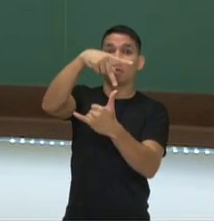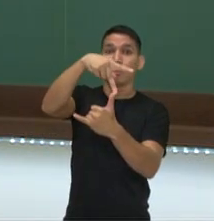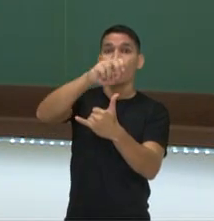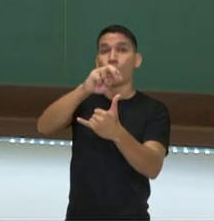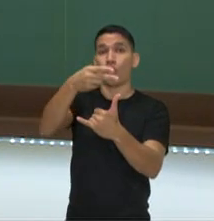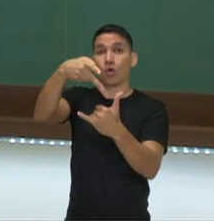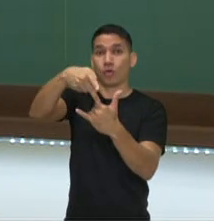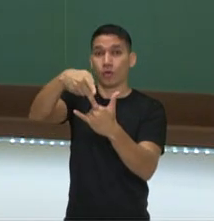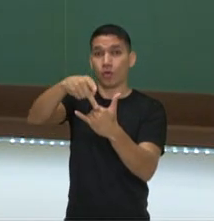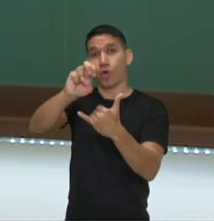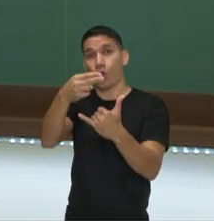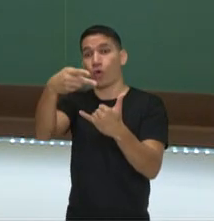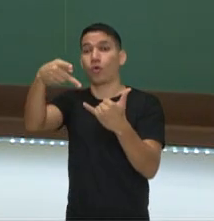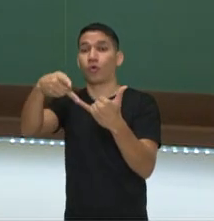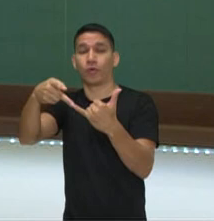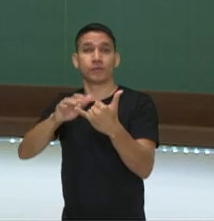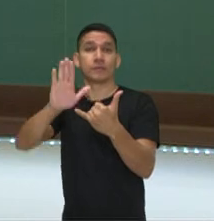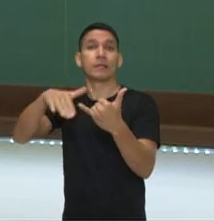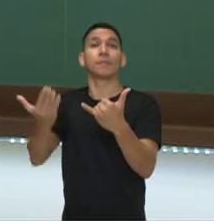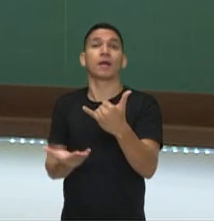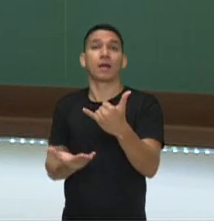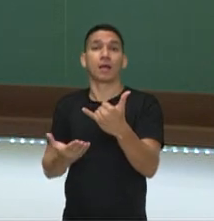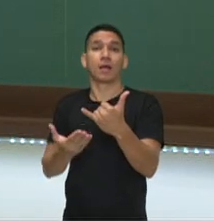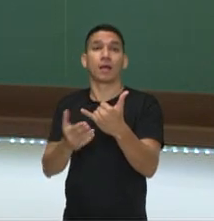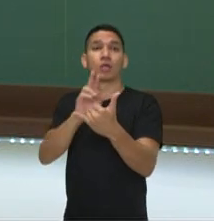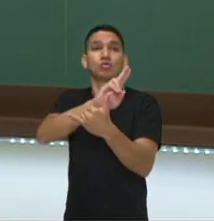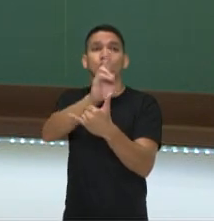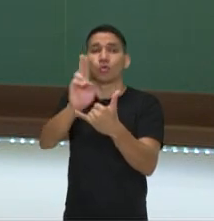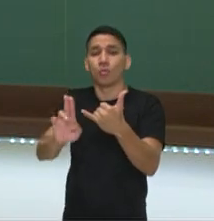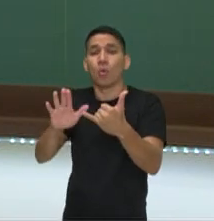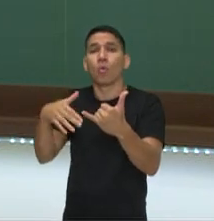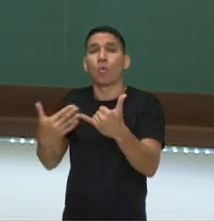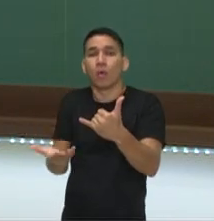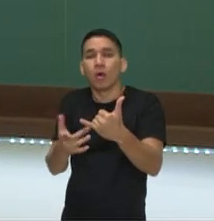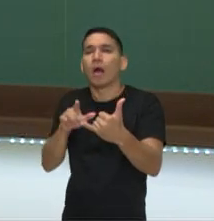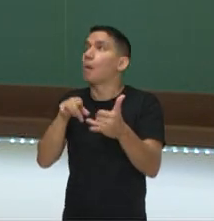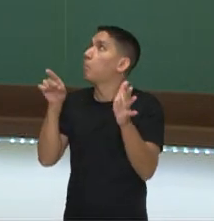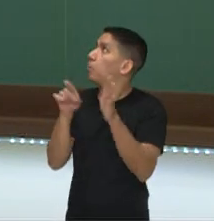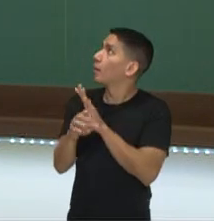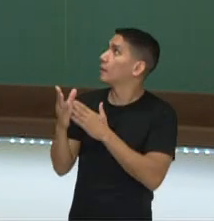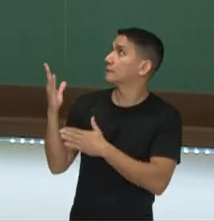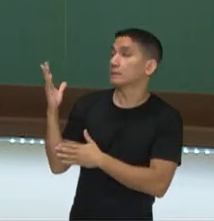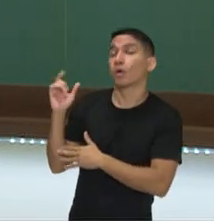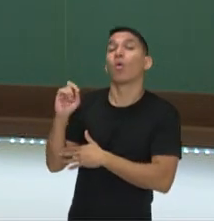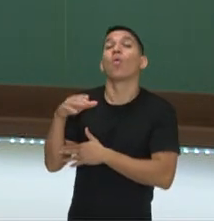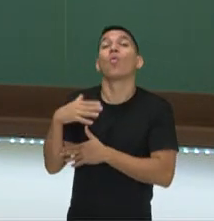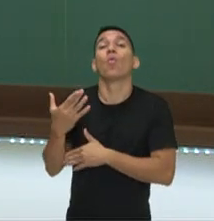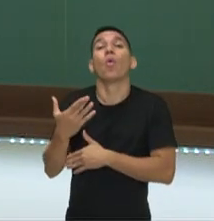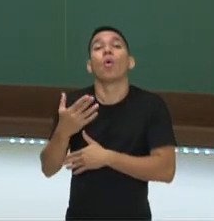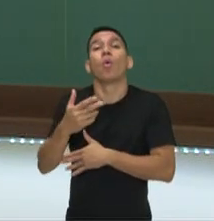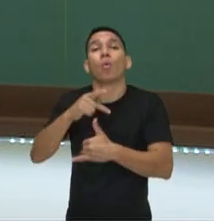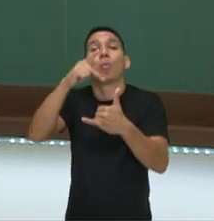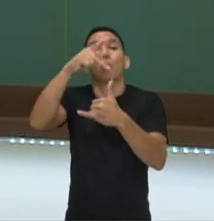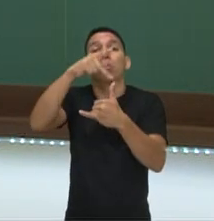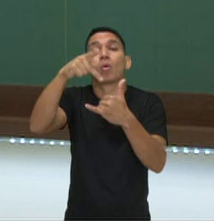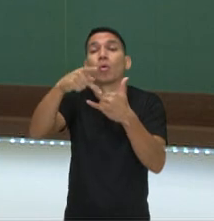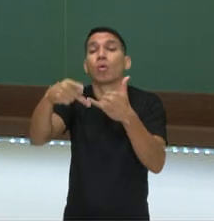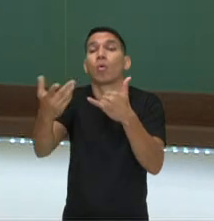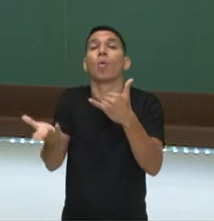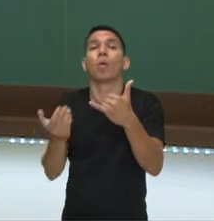verbo. Próclise, ênclise ou mesóclise. Aqui eu te pergunto, qual é o pronome? Então,